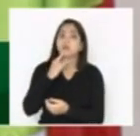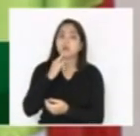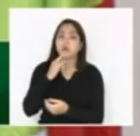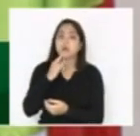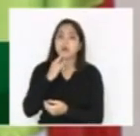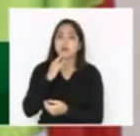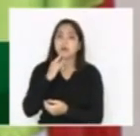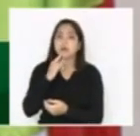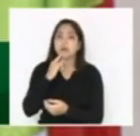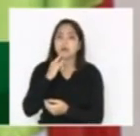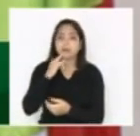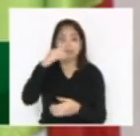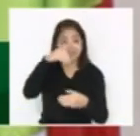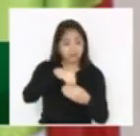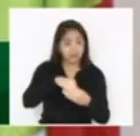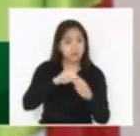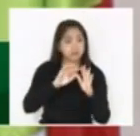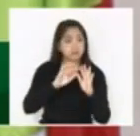foi tomado dentro de casa.